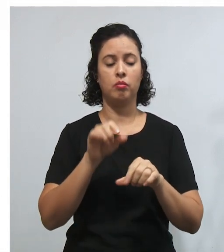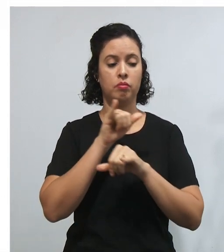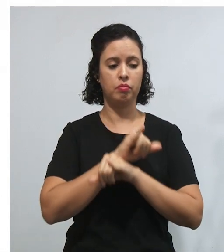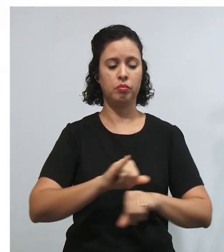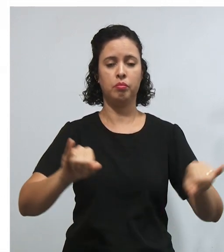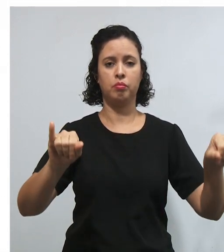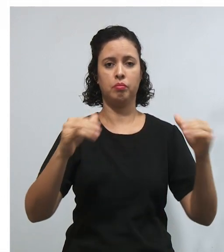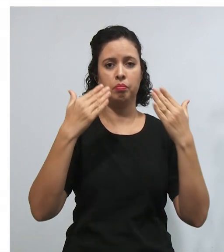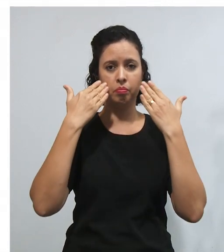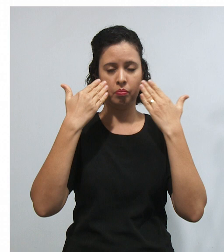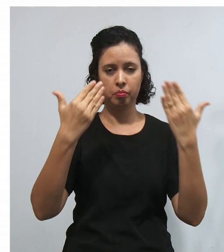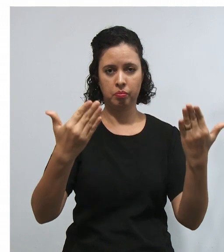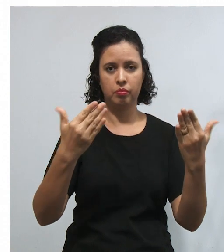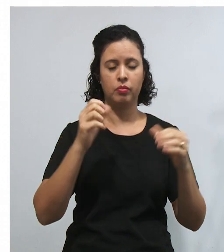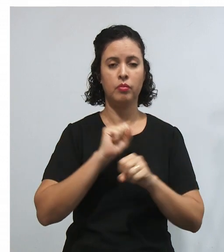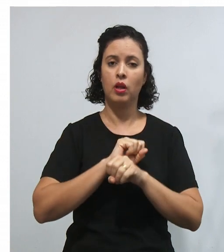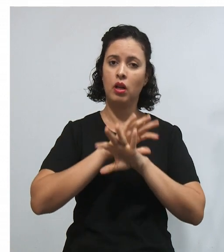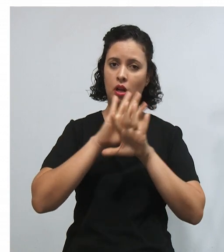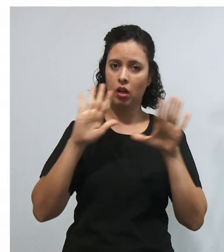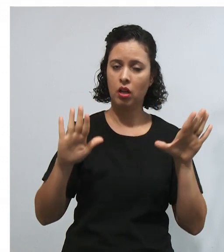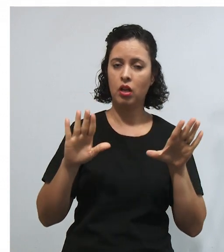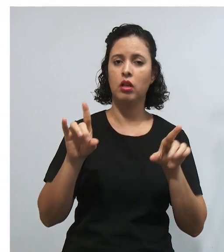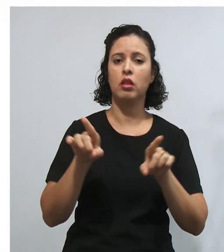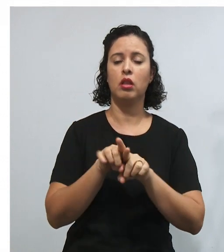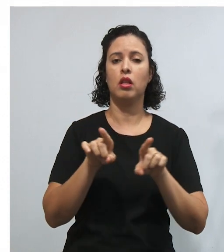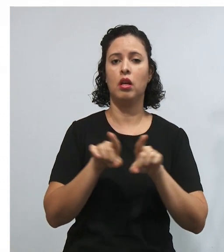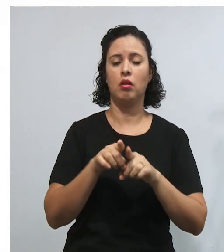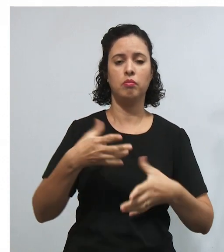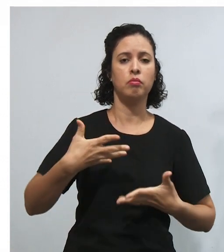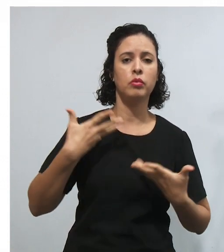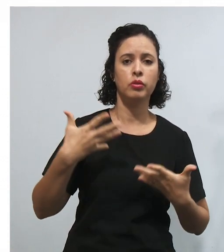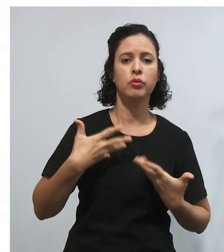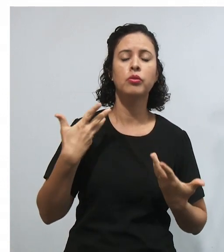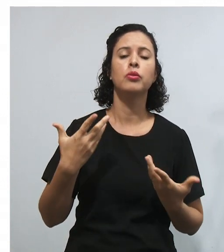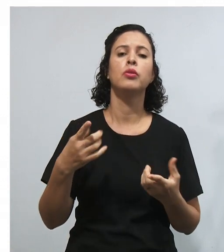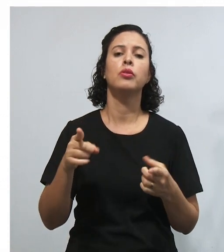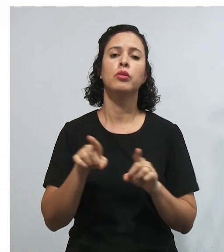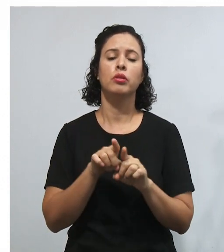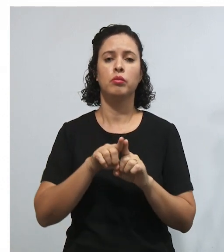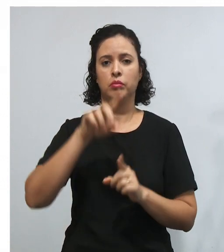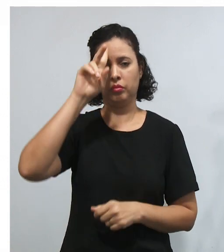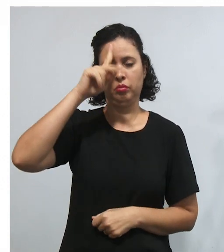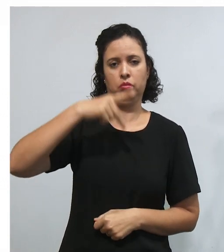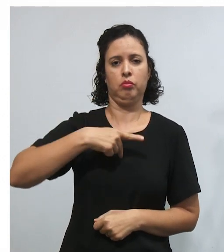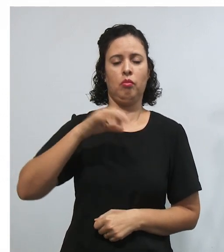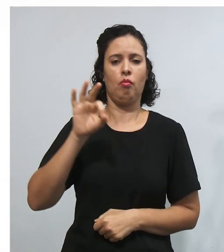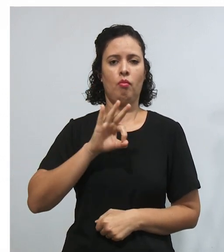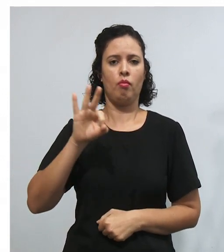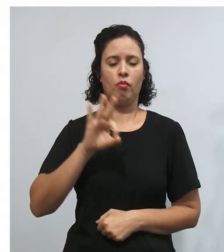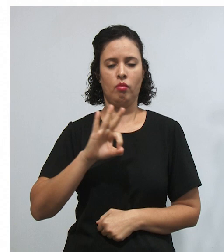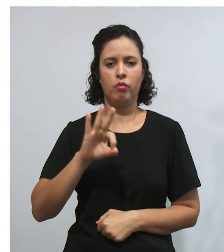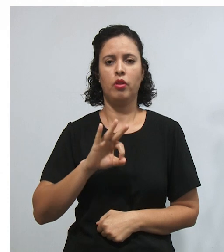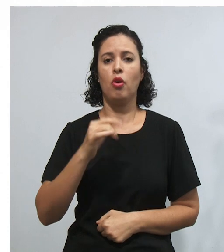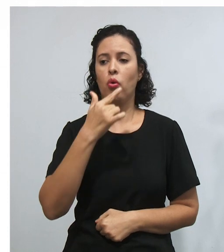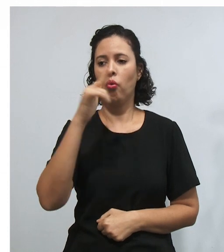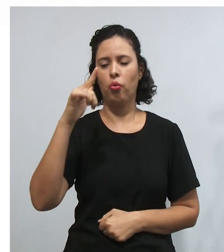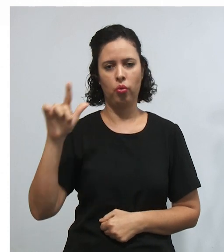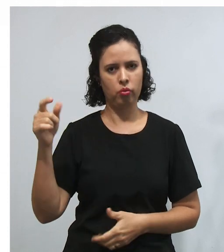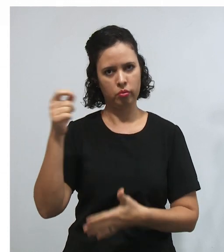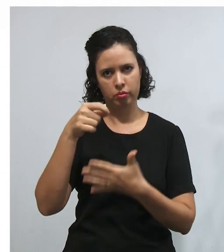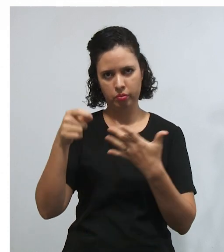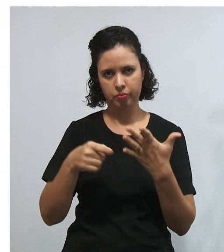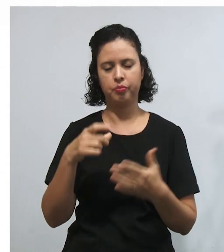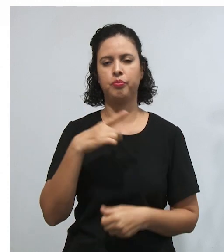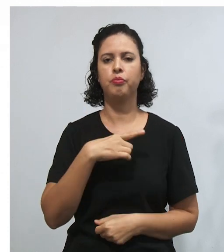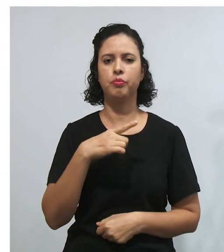publicidade, a transparência, a motivação e a impessoalidade, entre outros